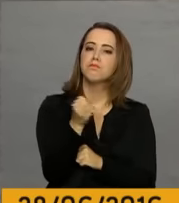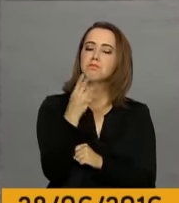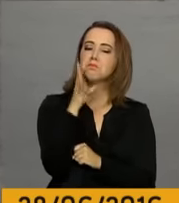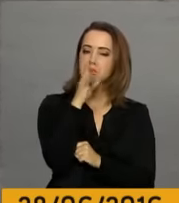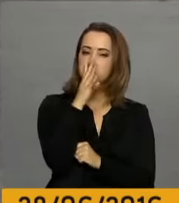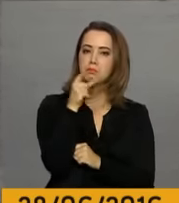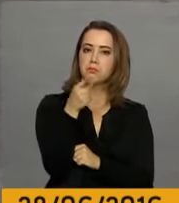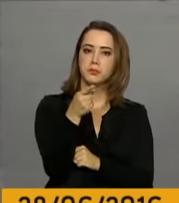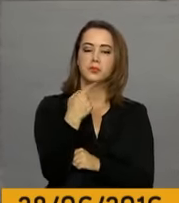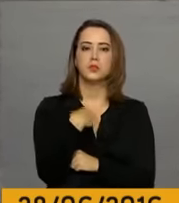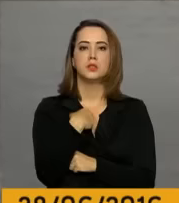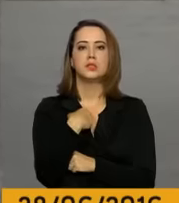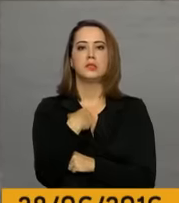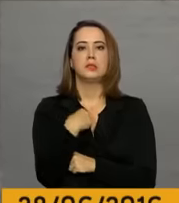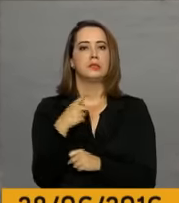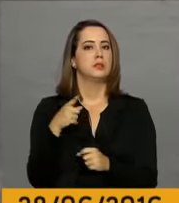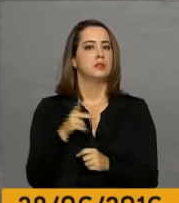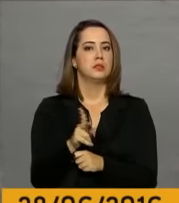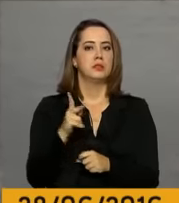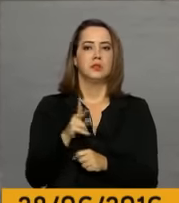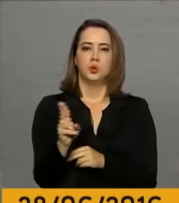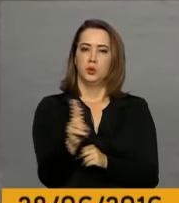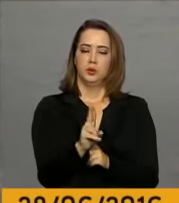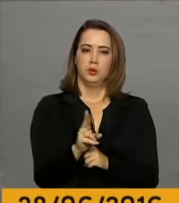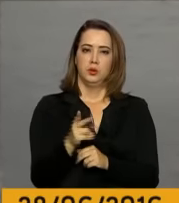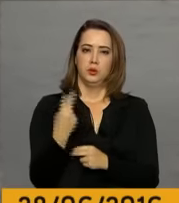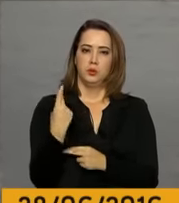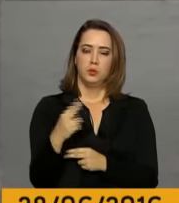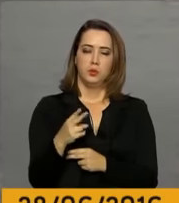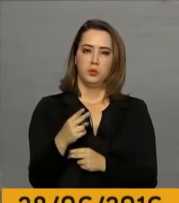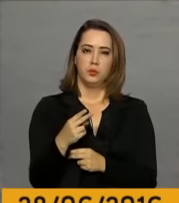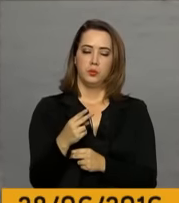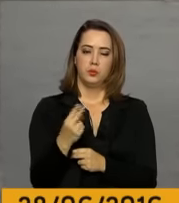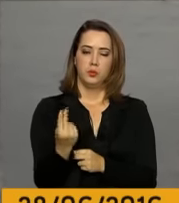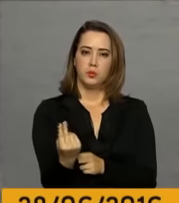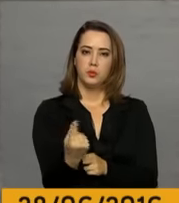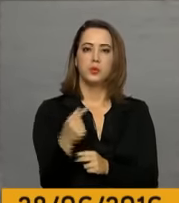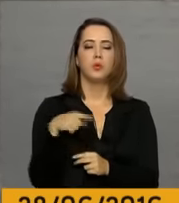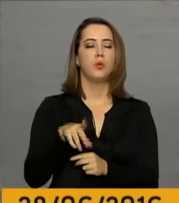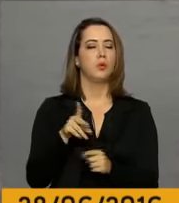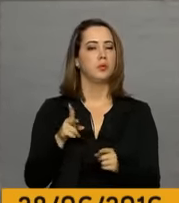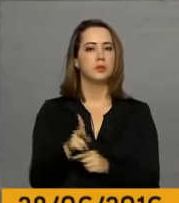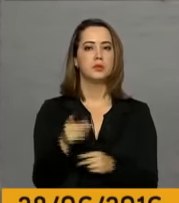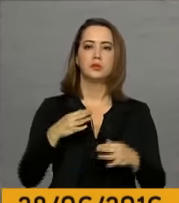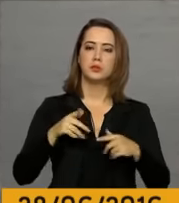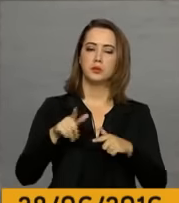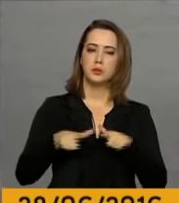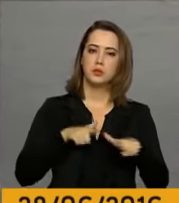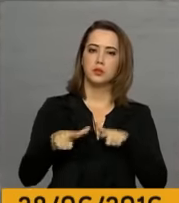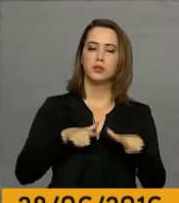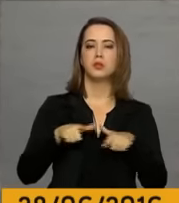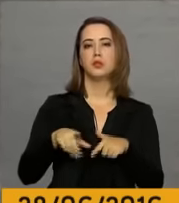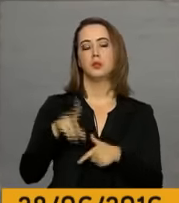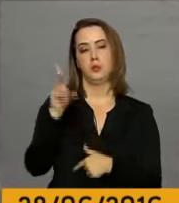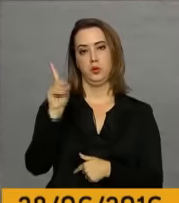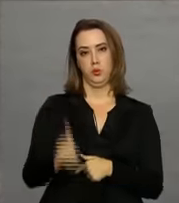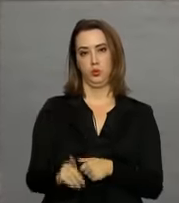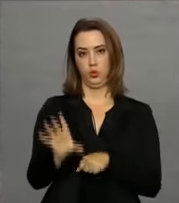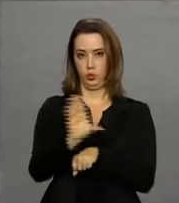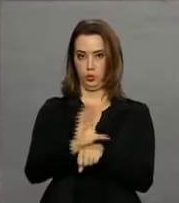aqui eu tenho um vício profissional como eu trabalho muito M na área do Direito Constitucional eu vejo que aqui